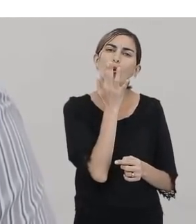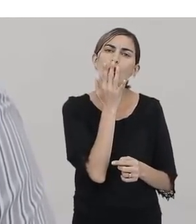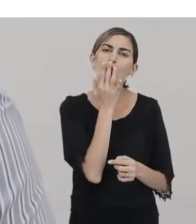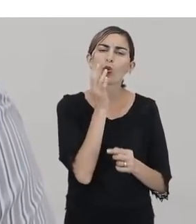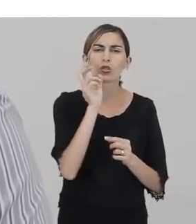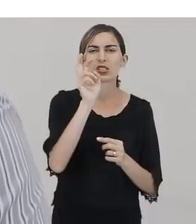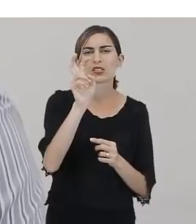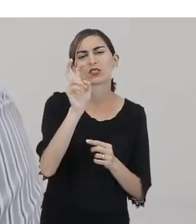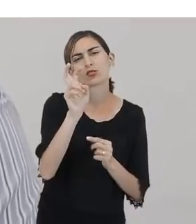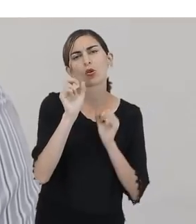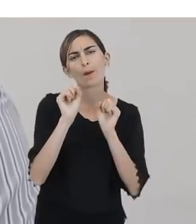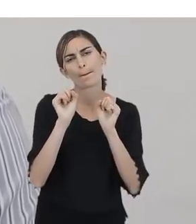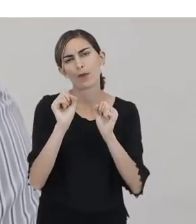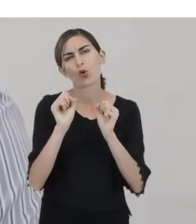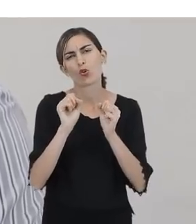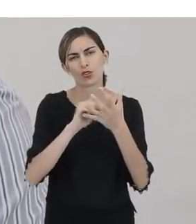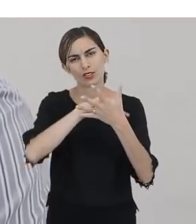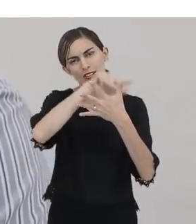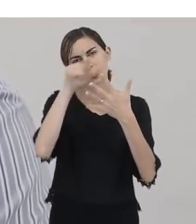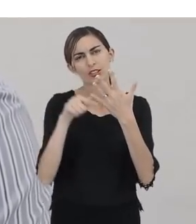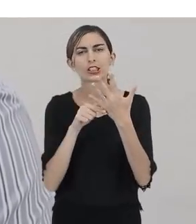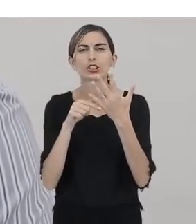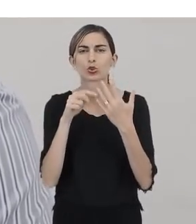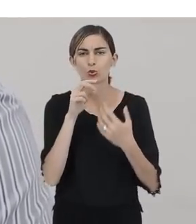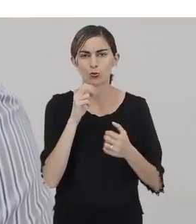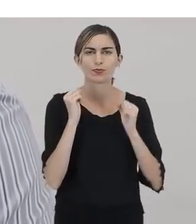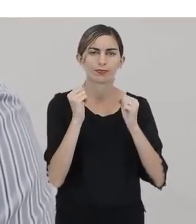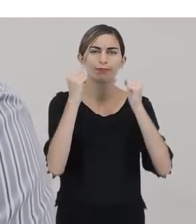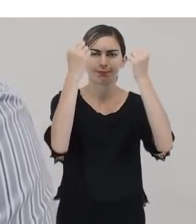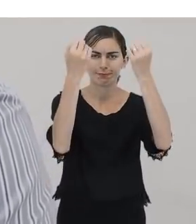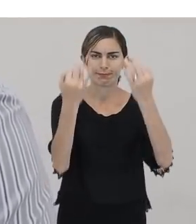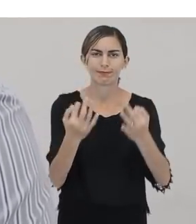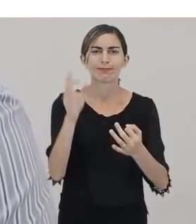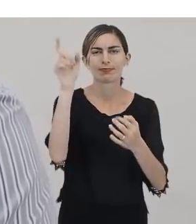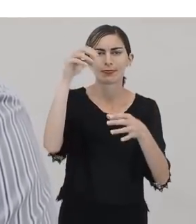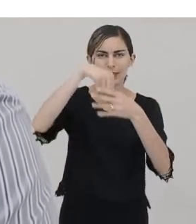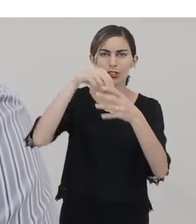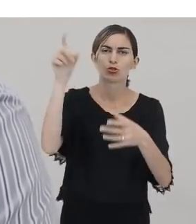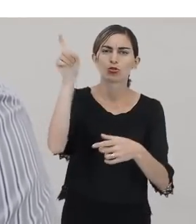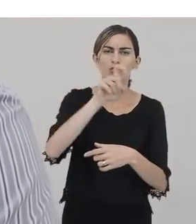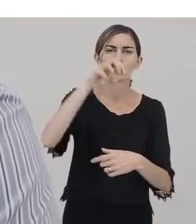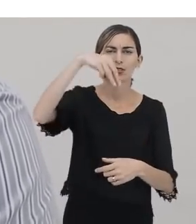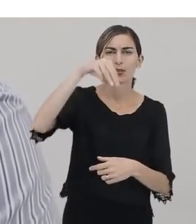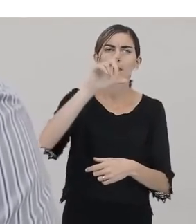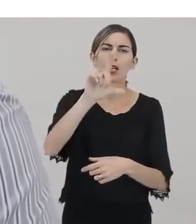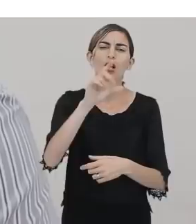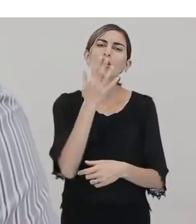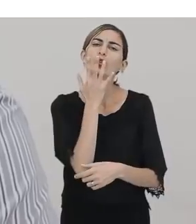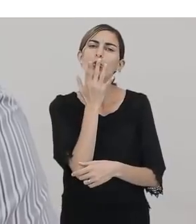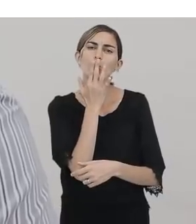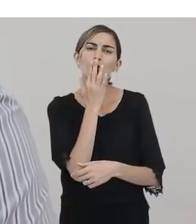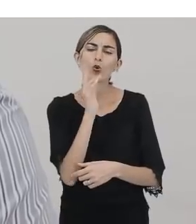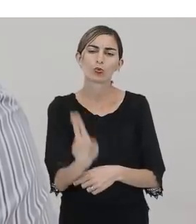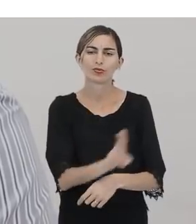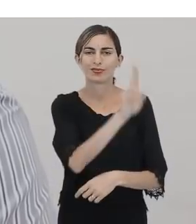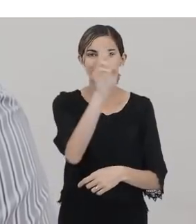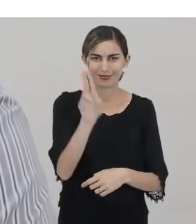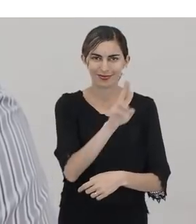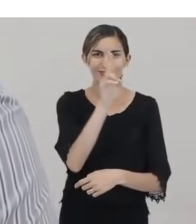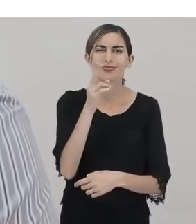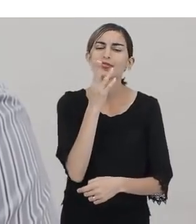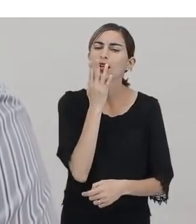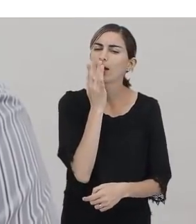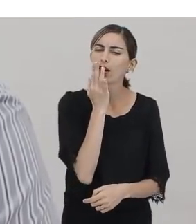Você pode declarar essas 5 cores no seu XML de cor e fazer uso, certo,